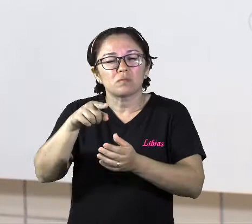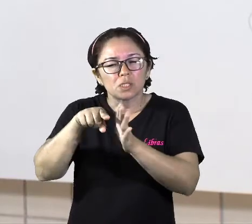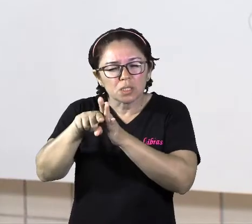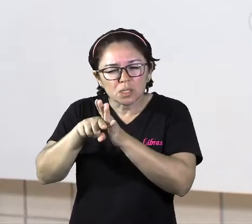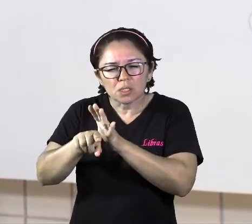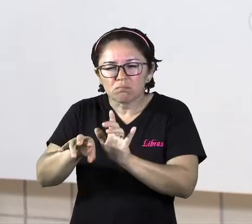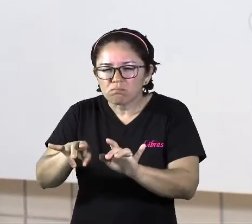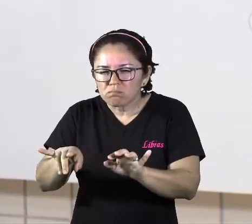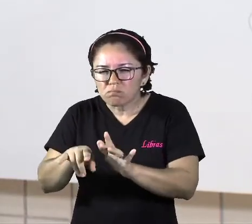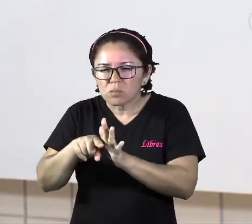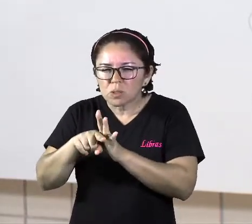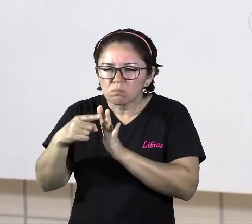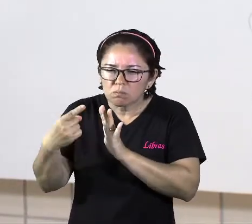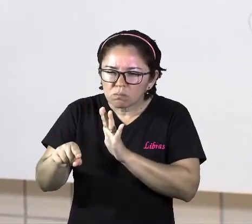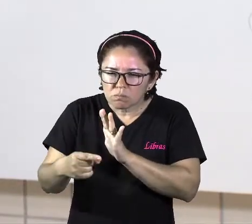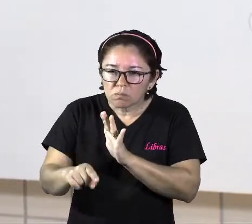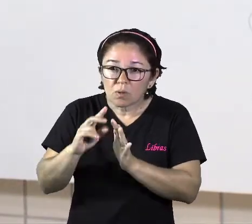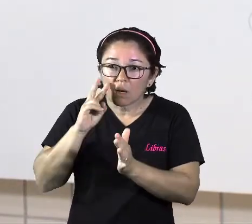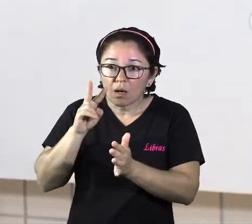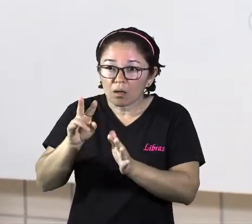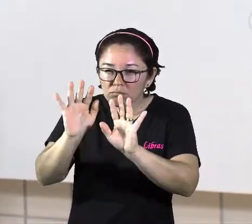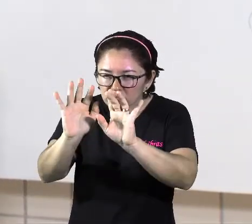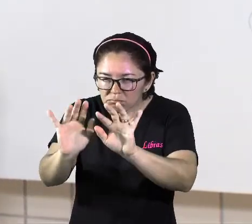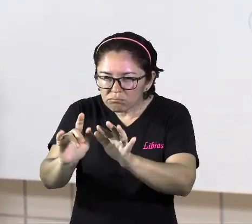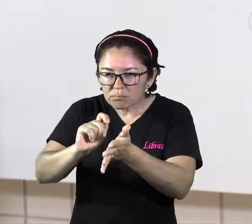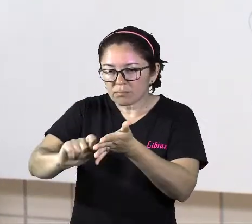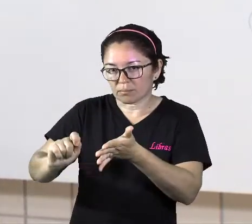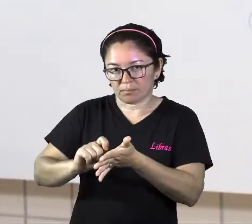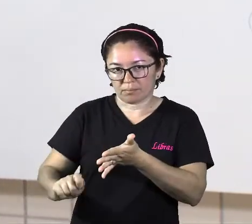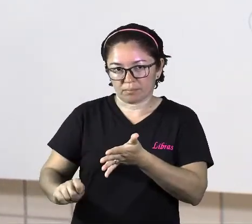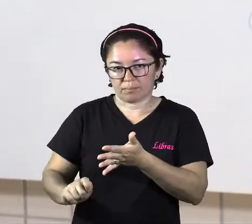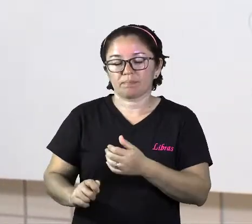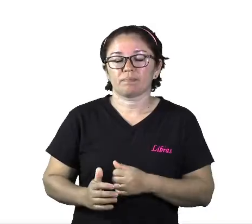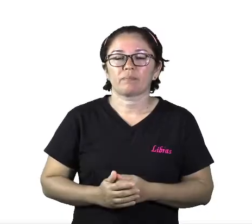O que é uma fotodenúncia?